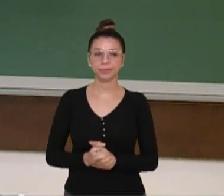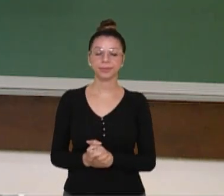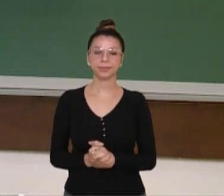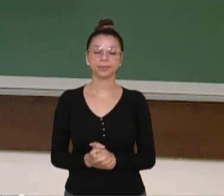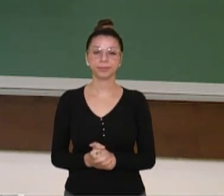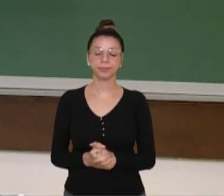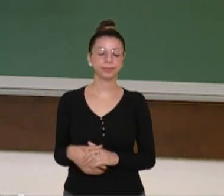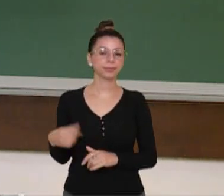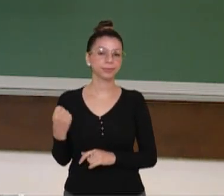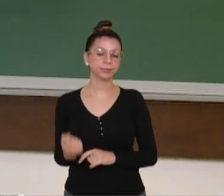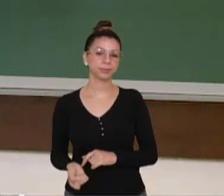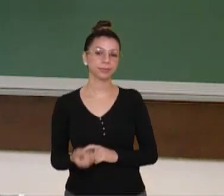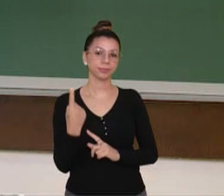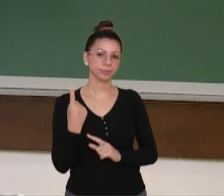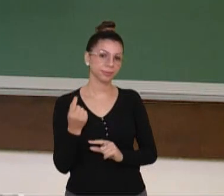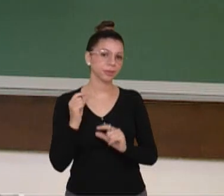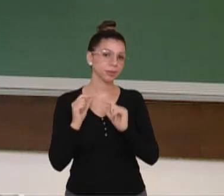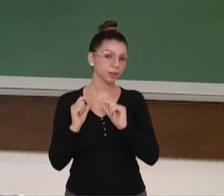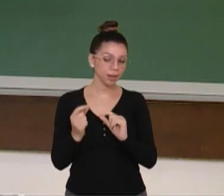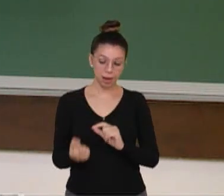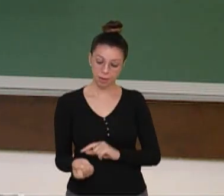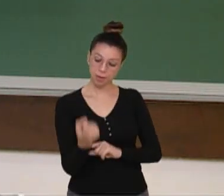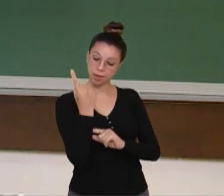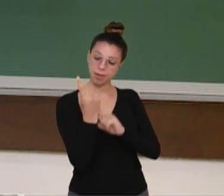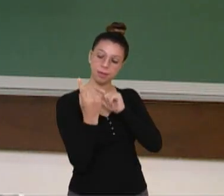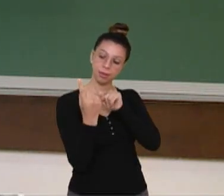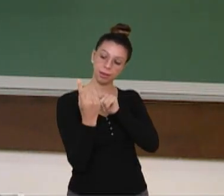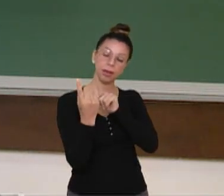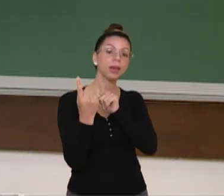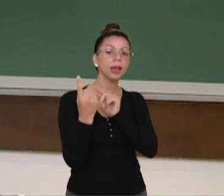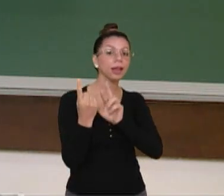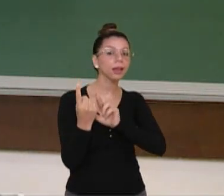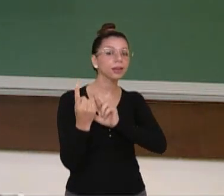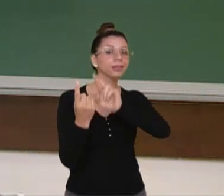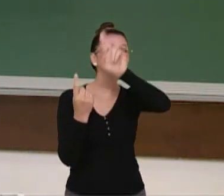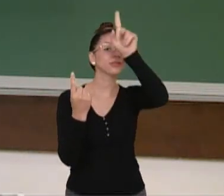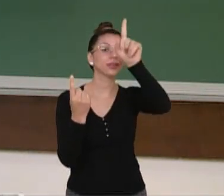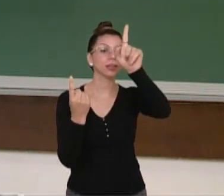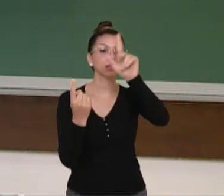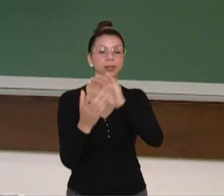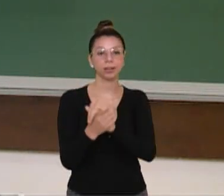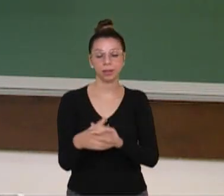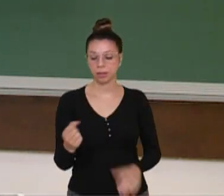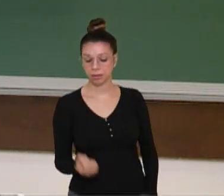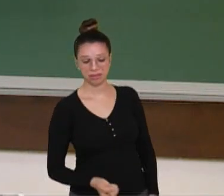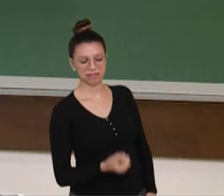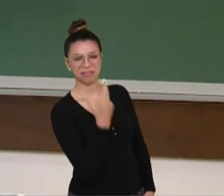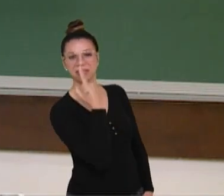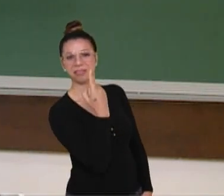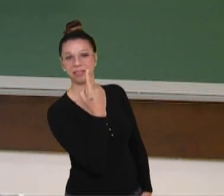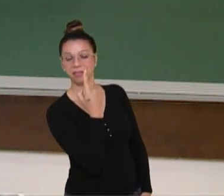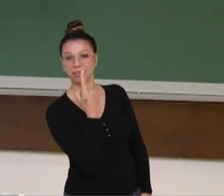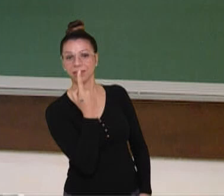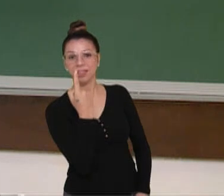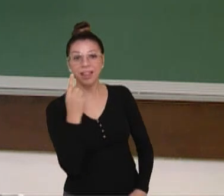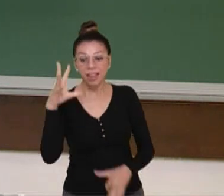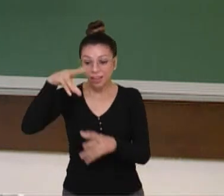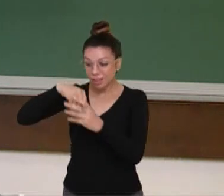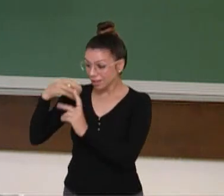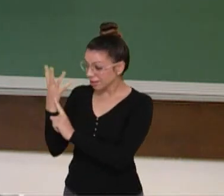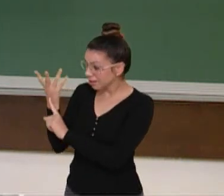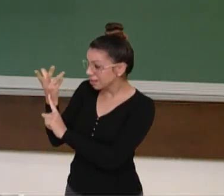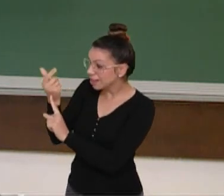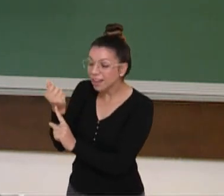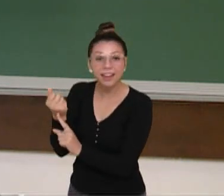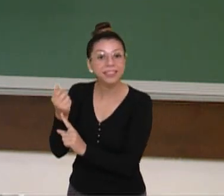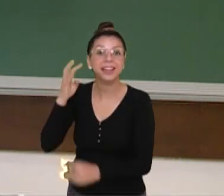O estranho é apenas diferente. Então, essa palavra aqui, que muitas vezes ela é pejorativa, o estranho, dentro da arte, muitas vezes ela é